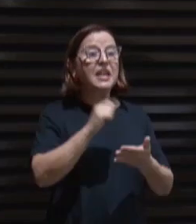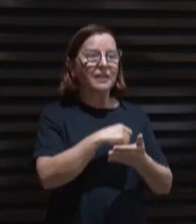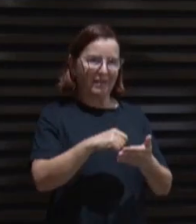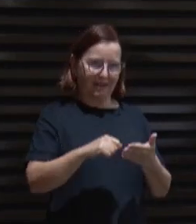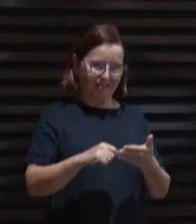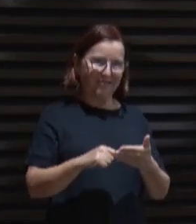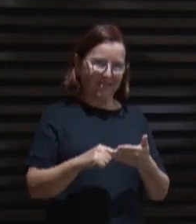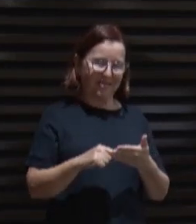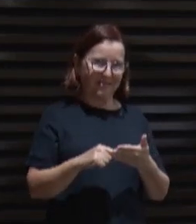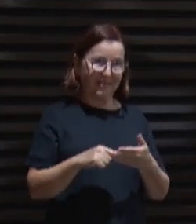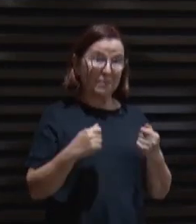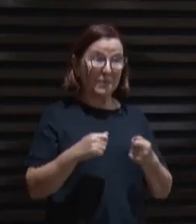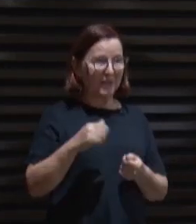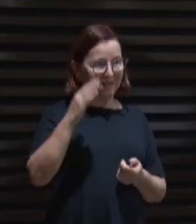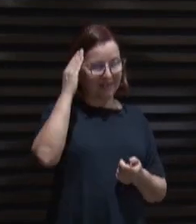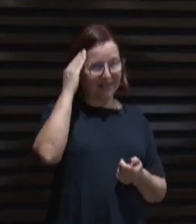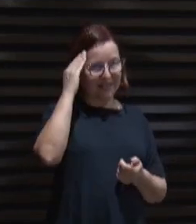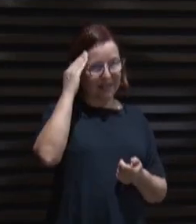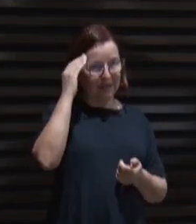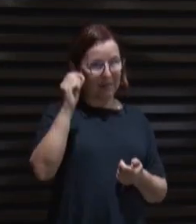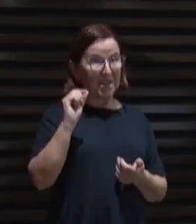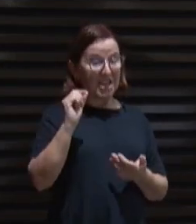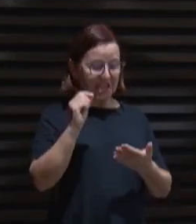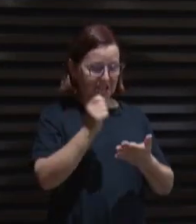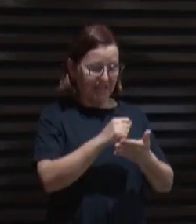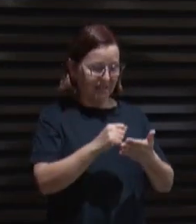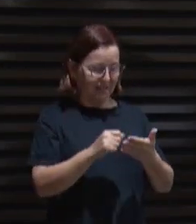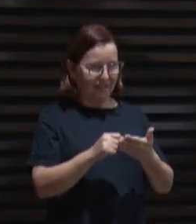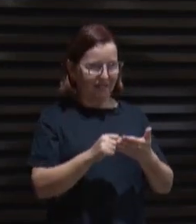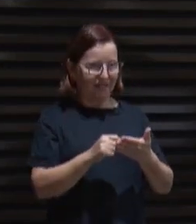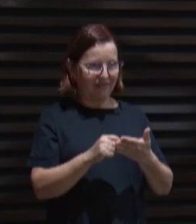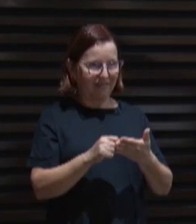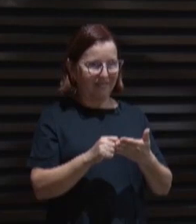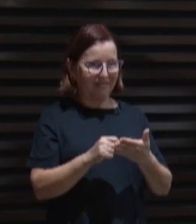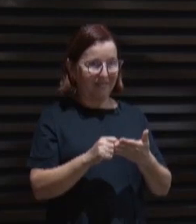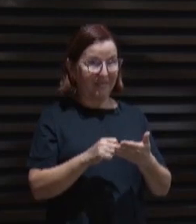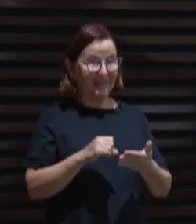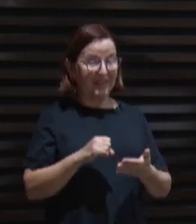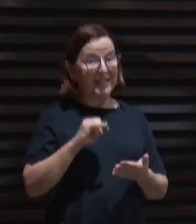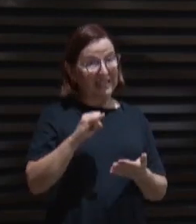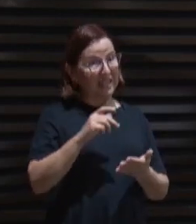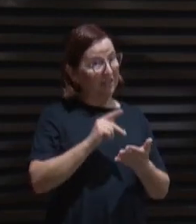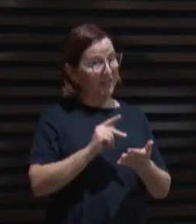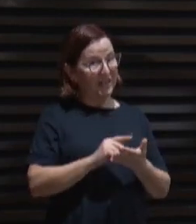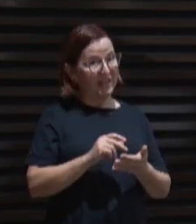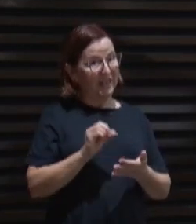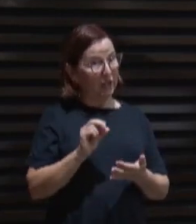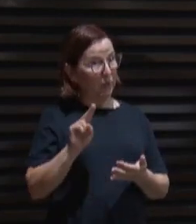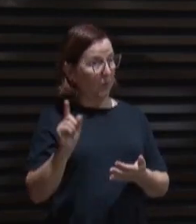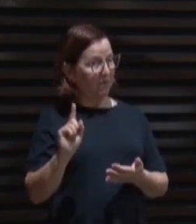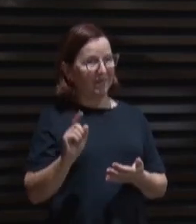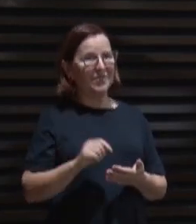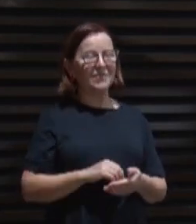saber quem está por trás dele. Que fonte é esta?